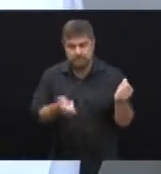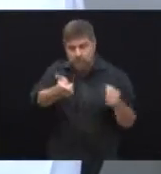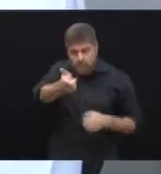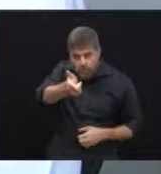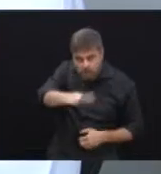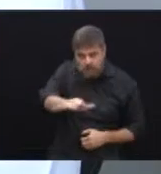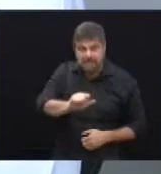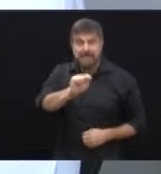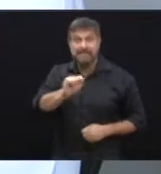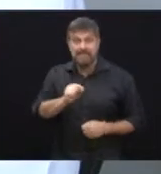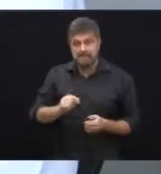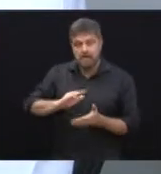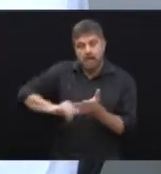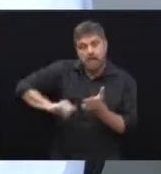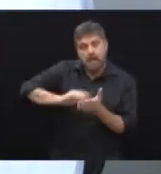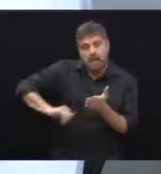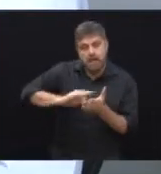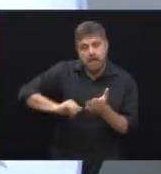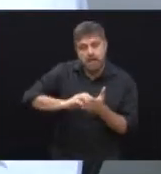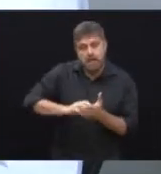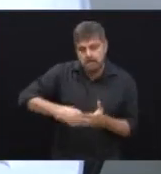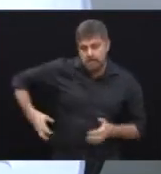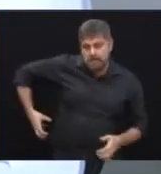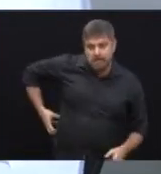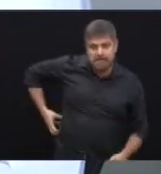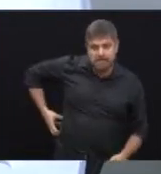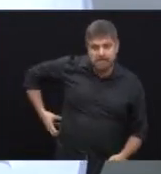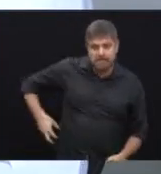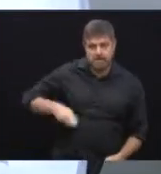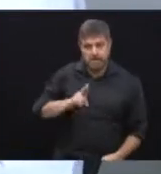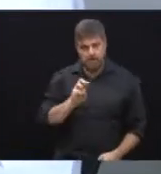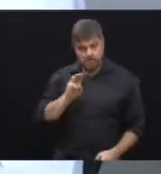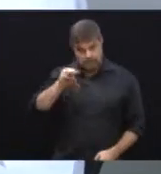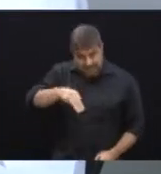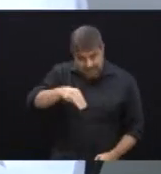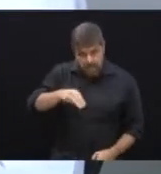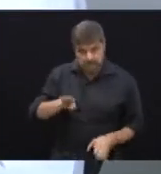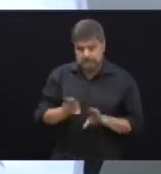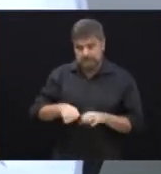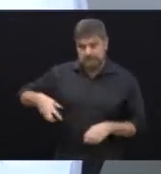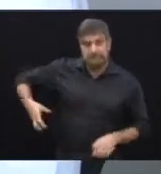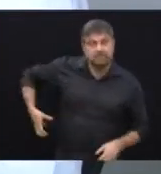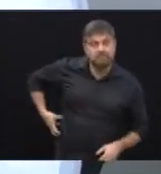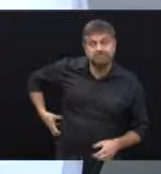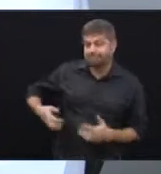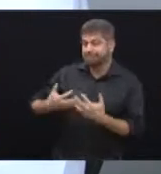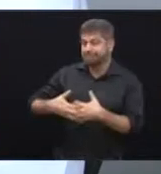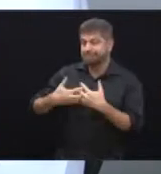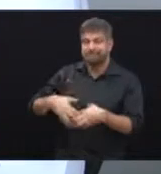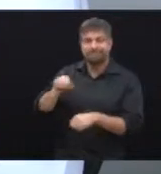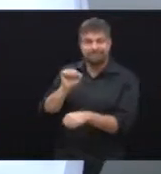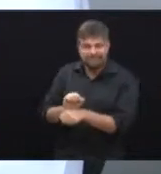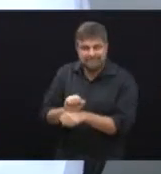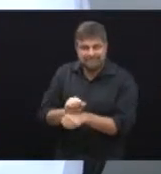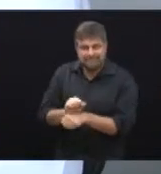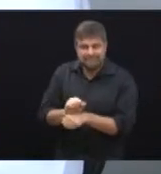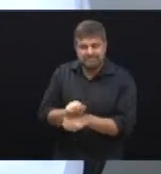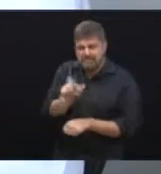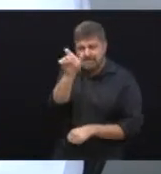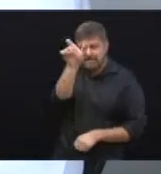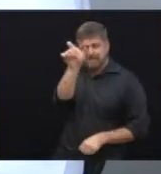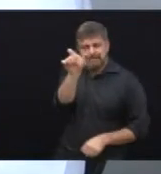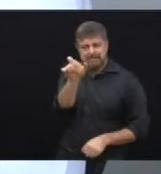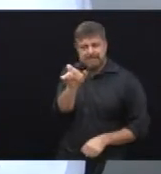voltam para o sangue. E aí quem tem que tirar essas impurezas do sangue é o rim. Então quando o rim não funciona, a